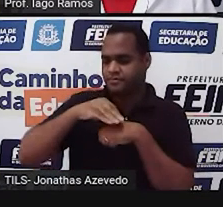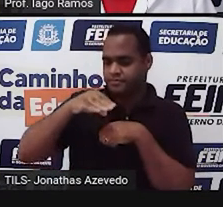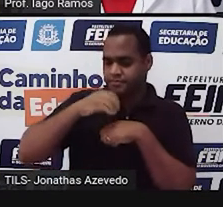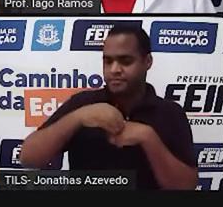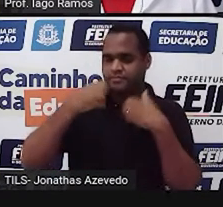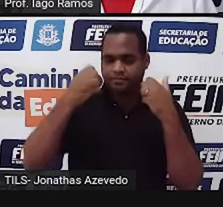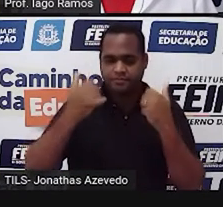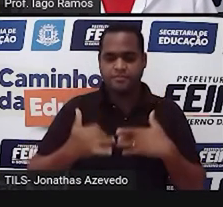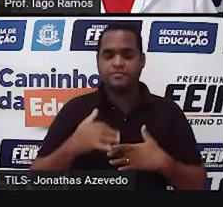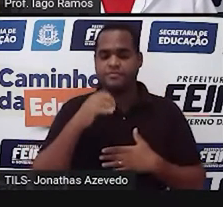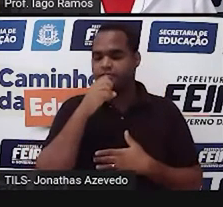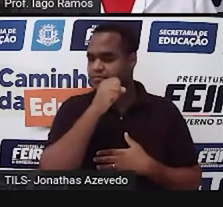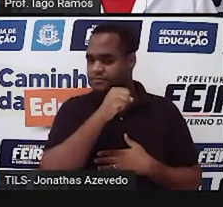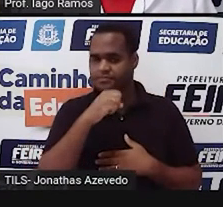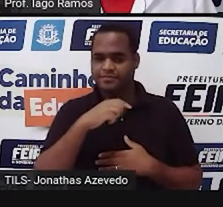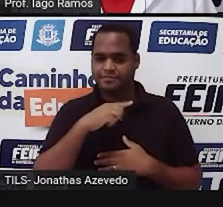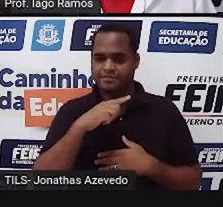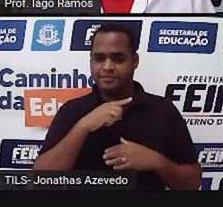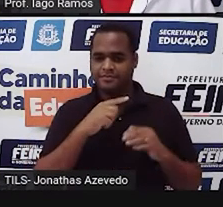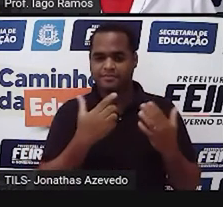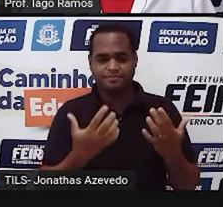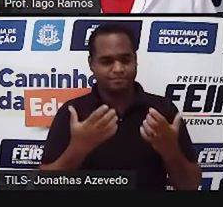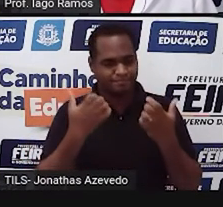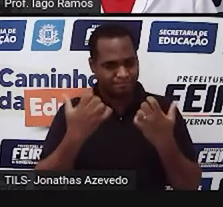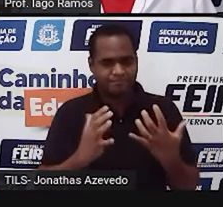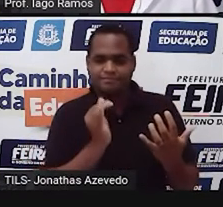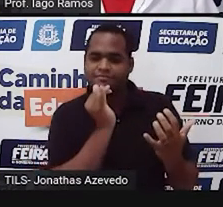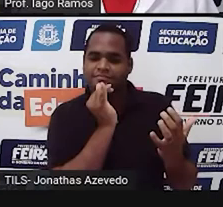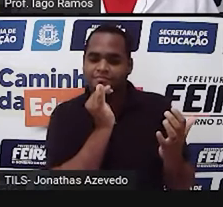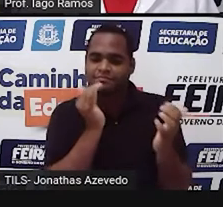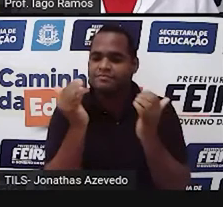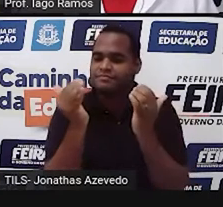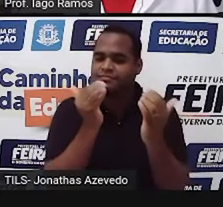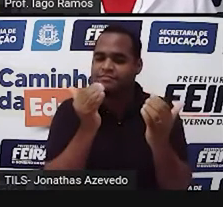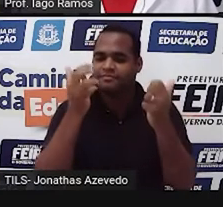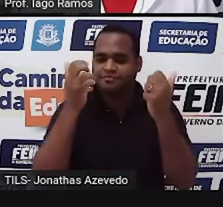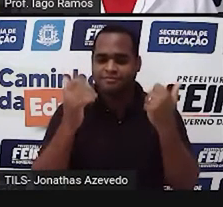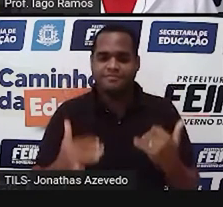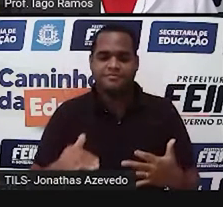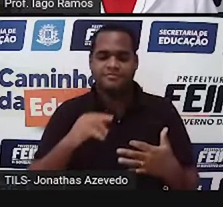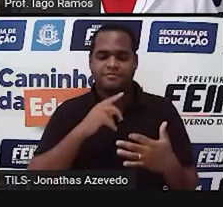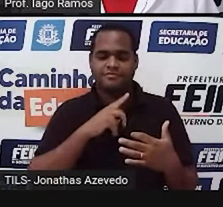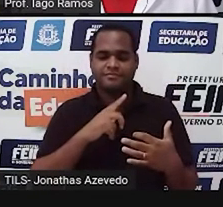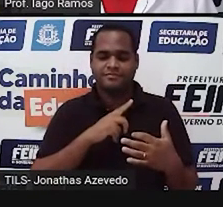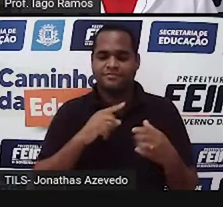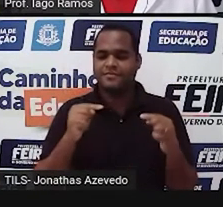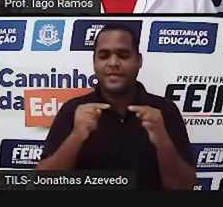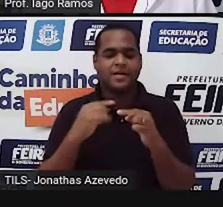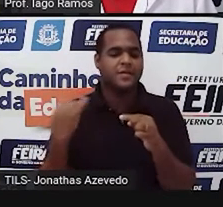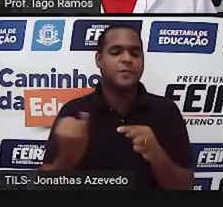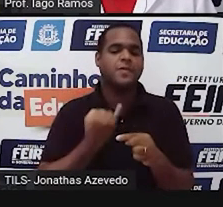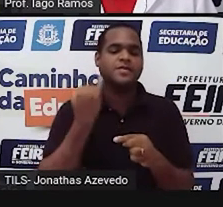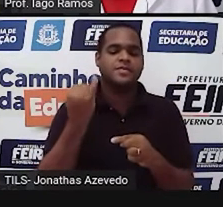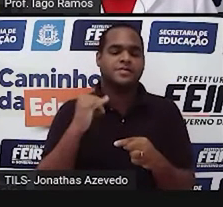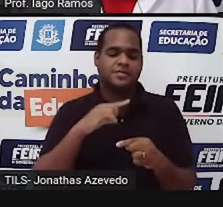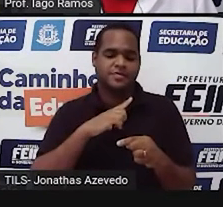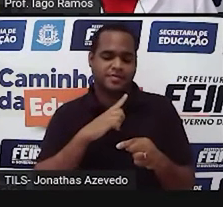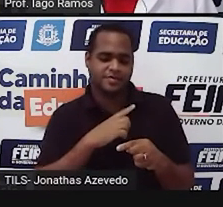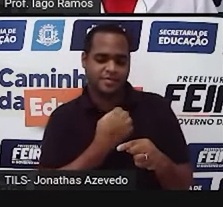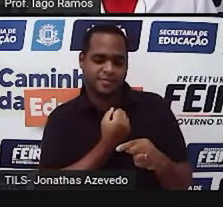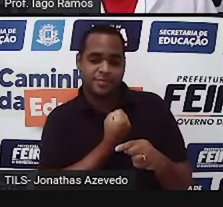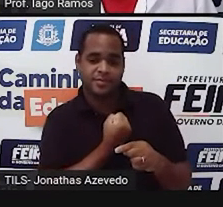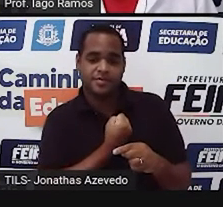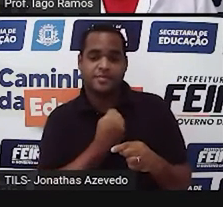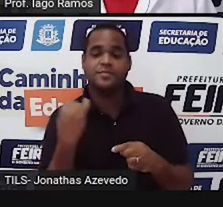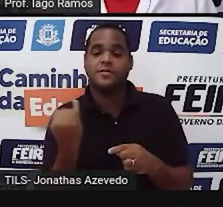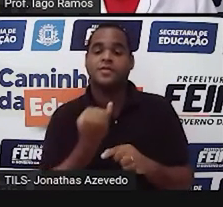aqui rapidinho um exemplo né do quanto o número é importante para nós tá